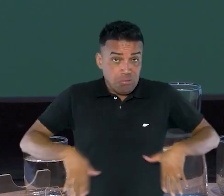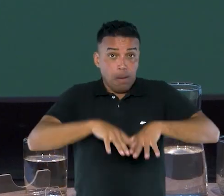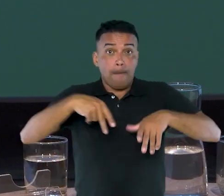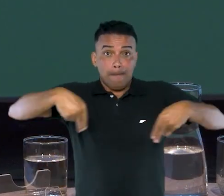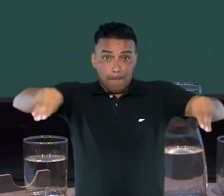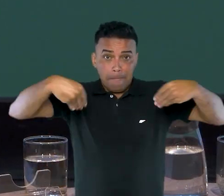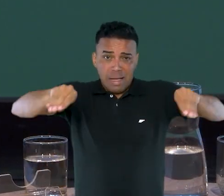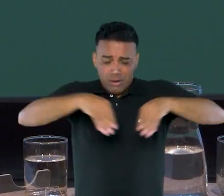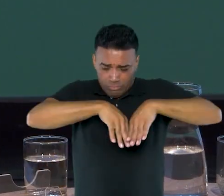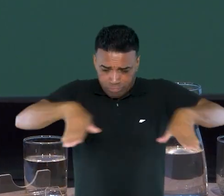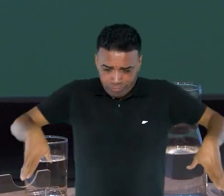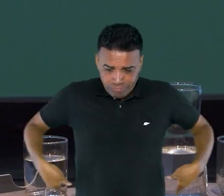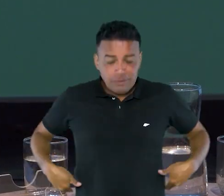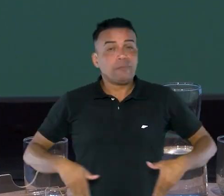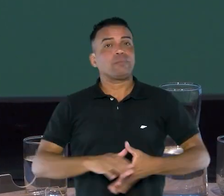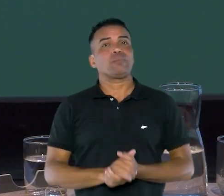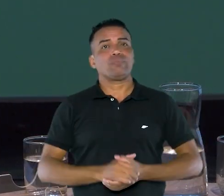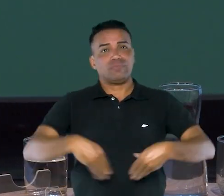um pano.